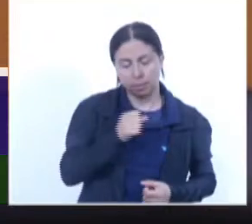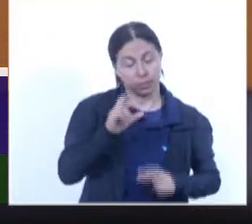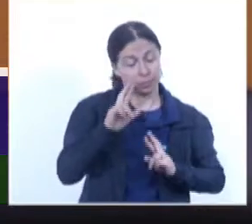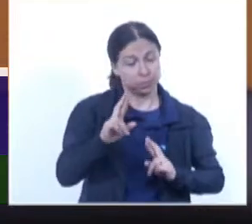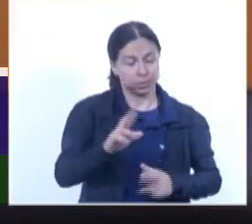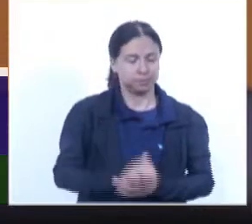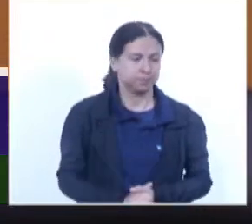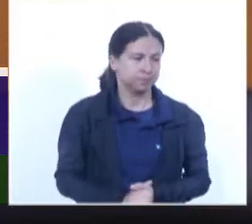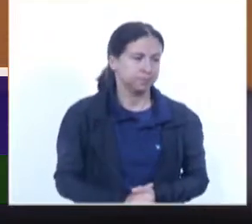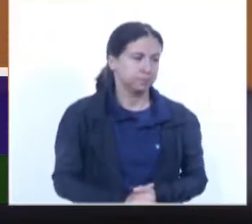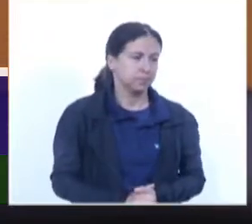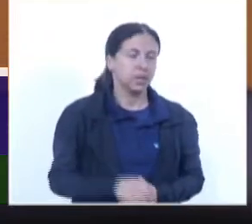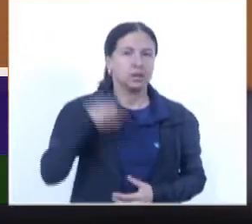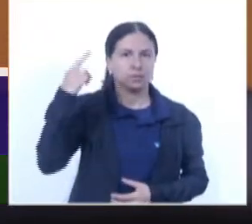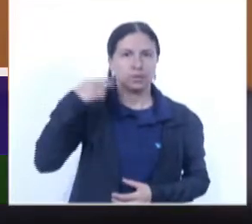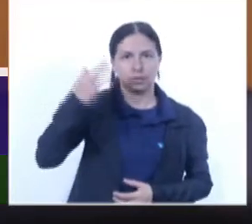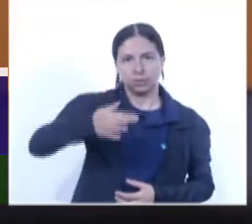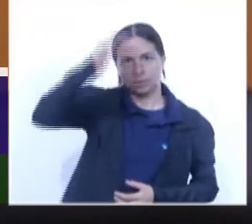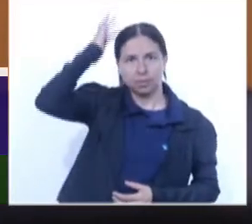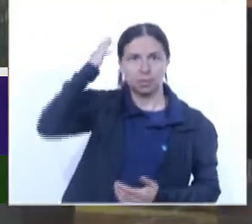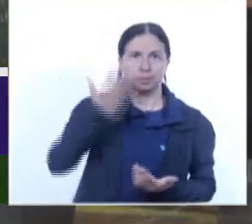com a palavra vereador